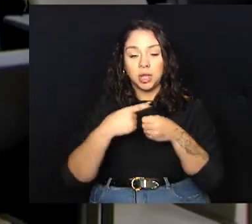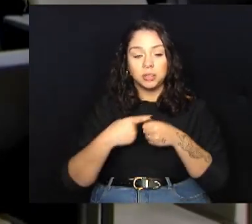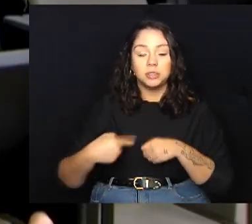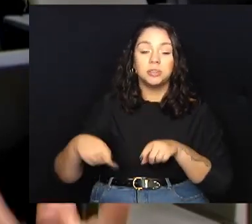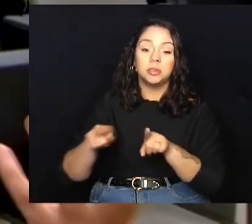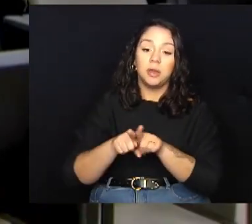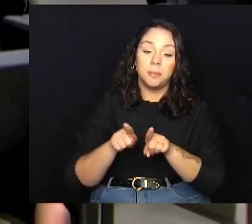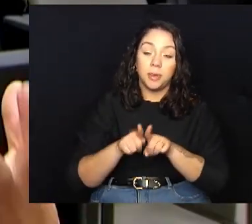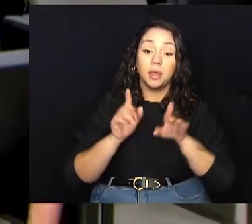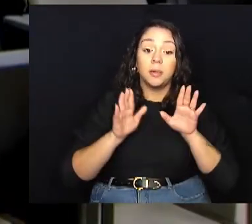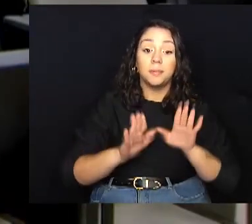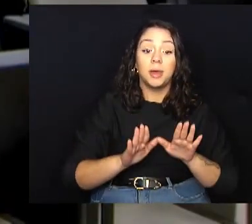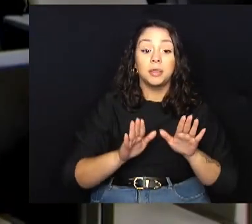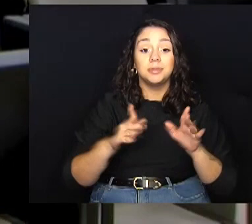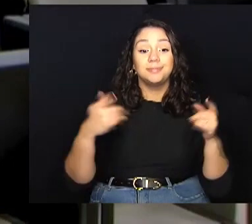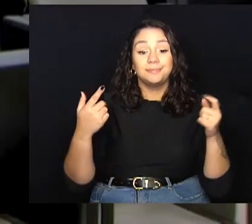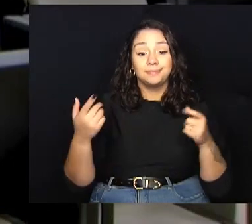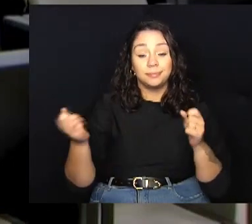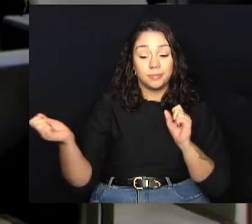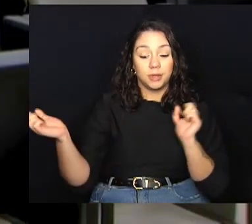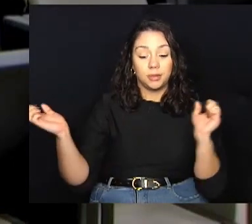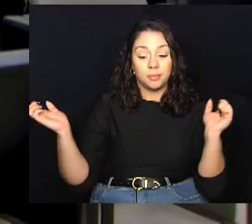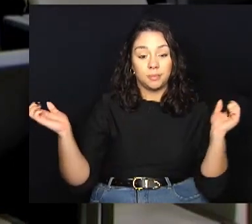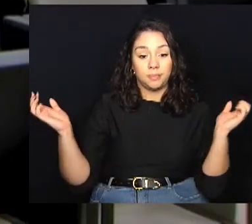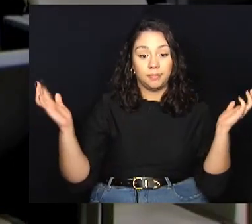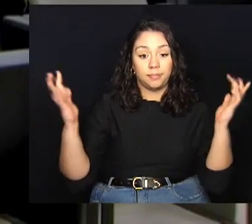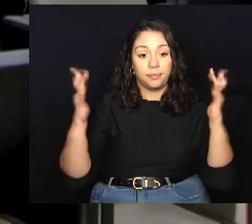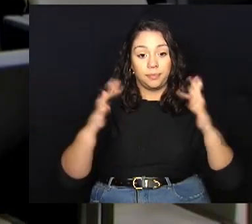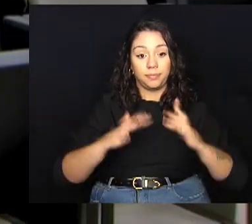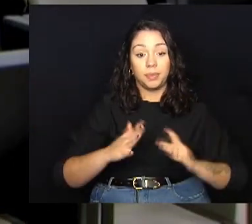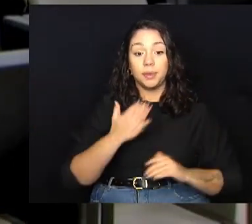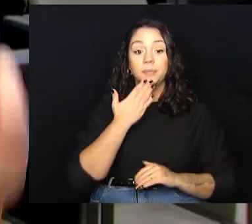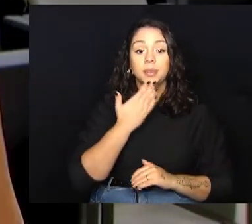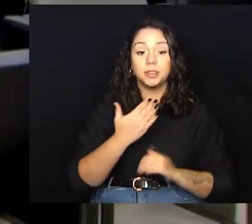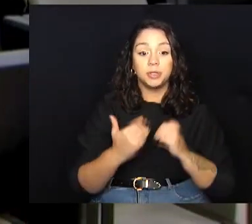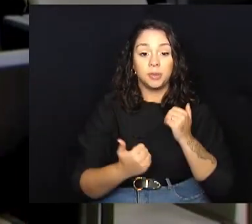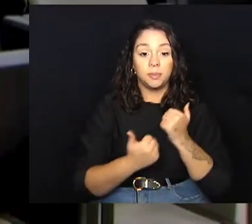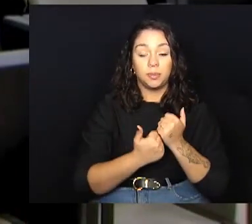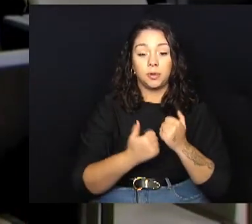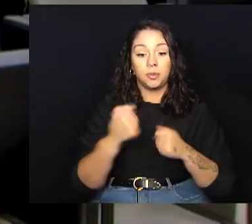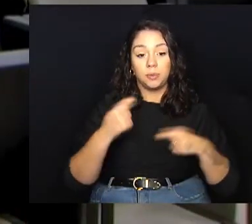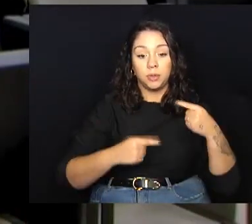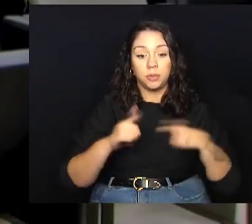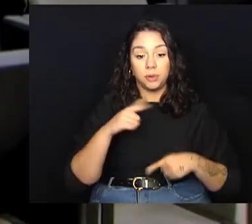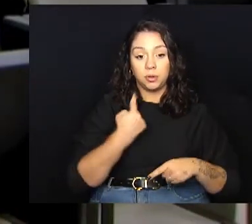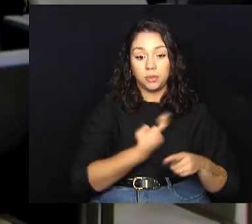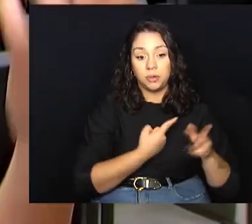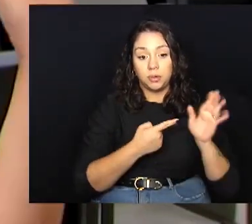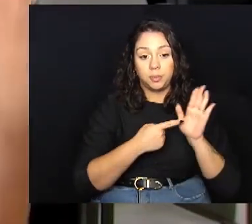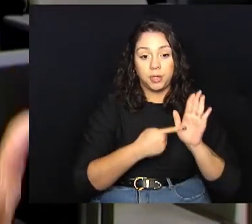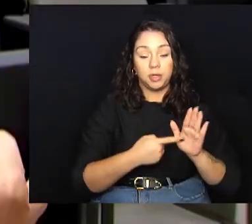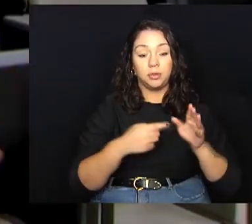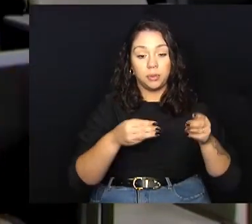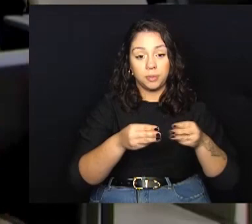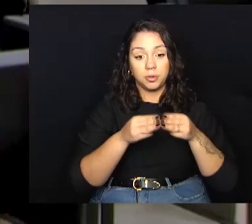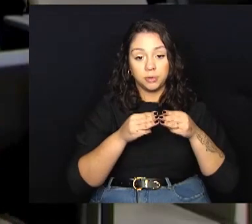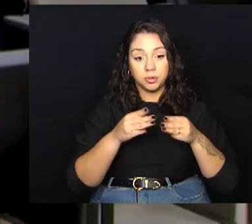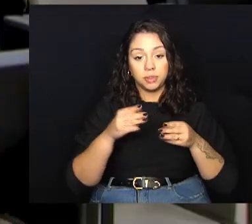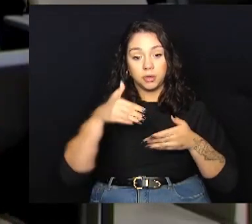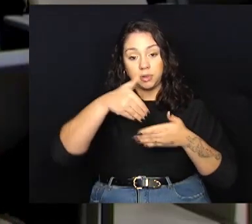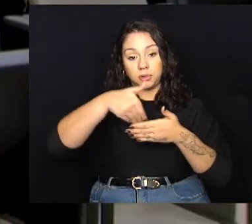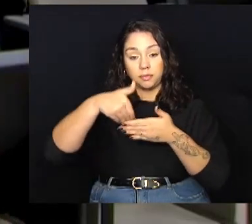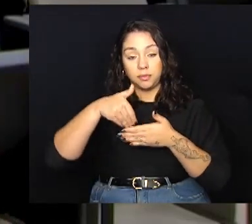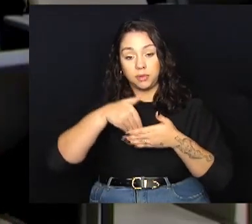mas então eles tiveram aqui para pedir esse apoio político nós apresentamos uma Moção que vai a voto